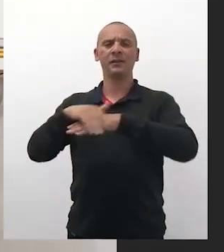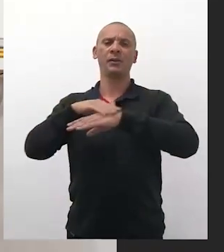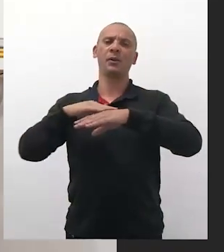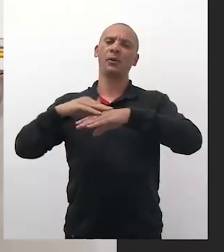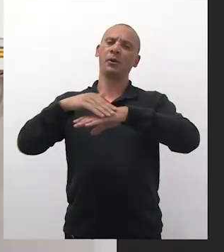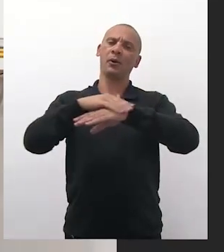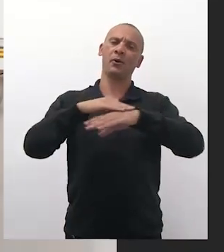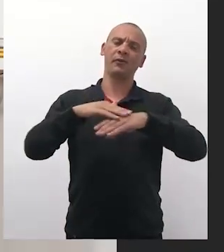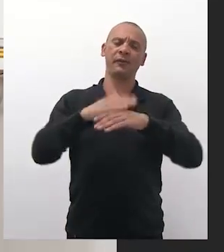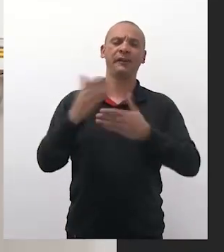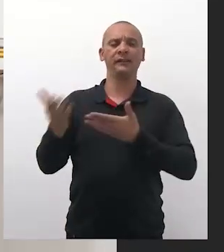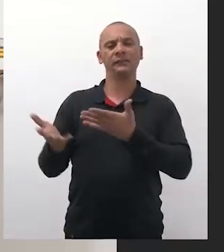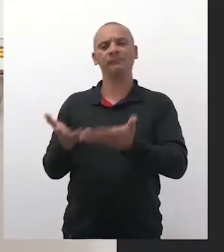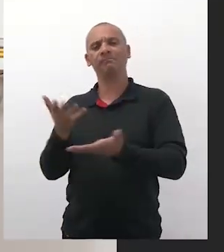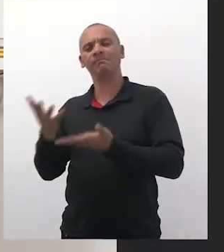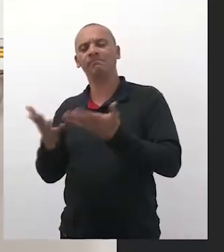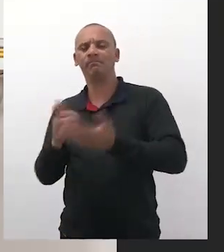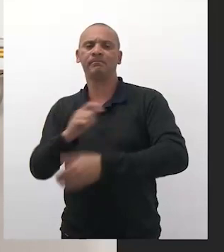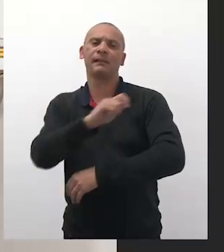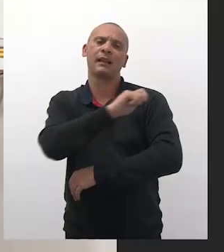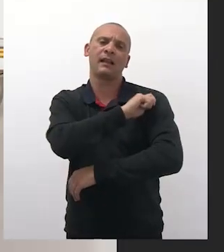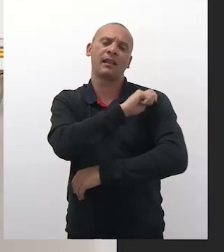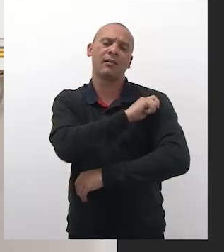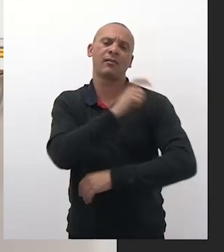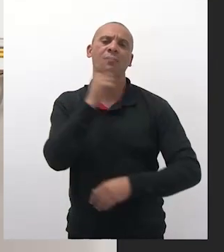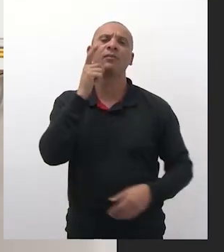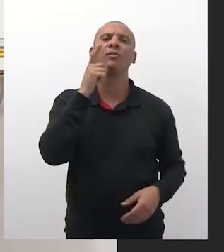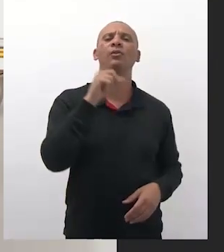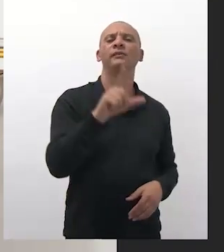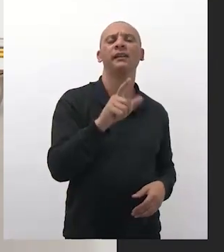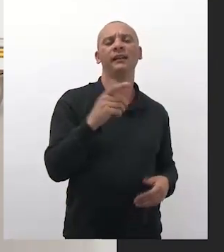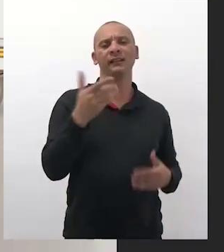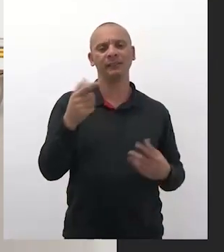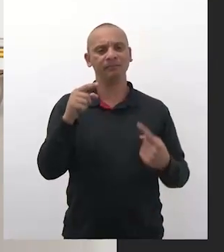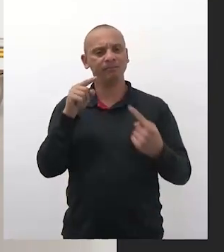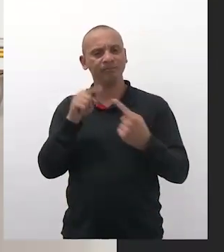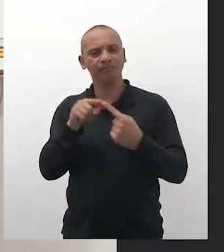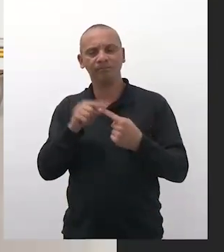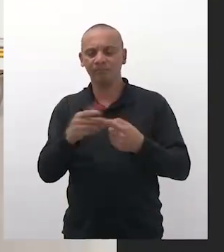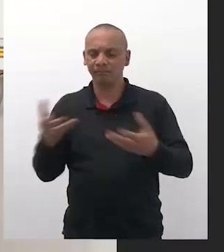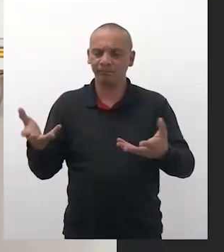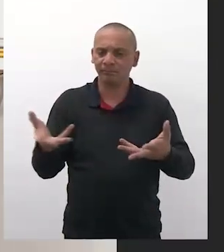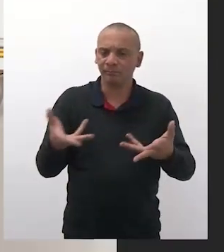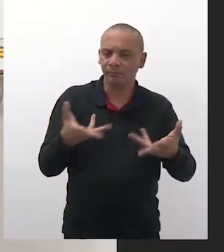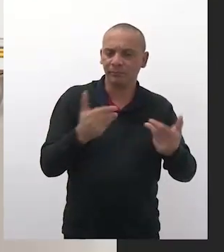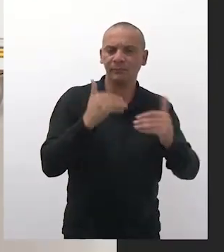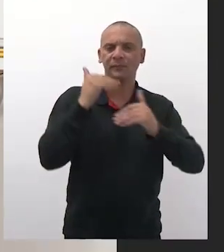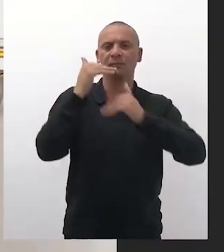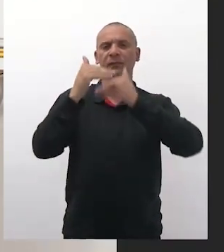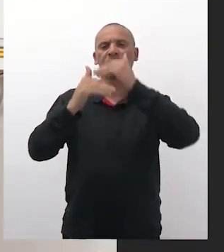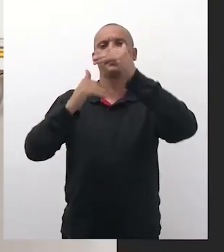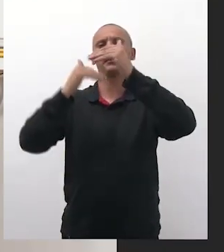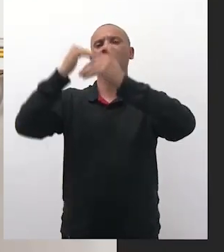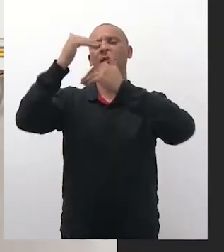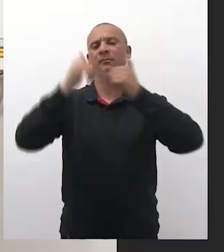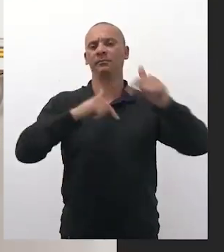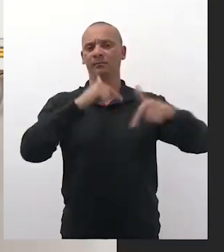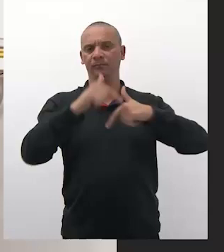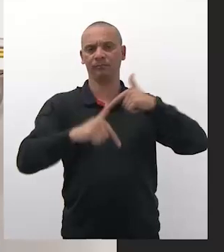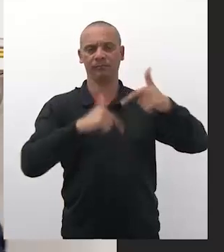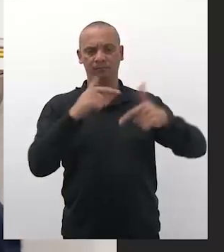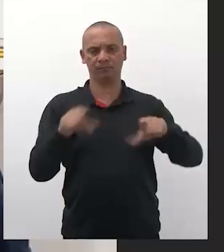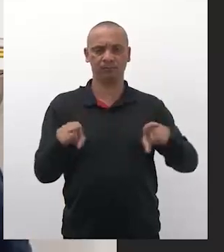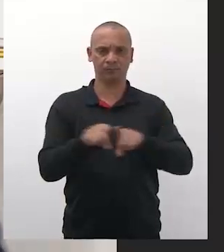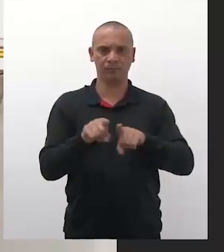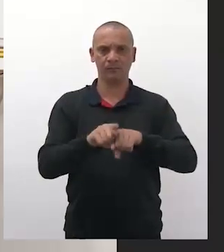né? Naquele trato com o aluno, aquele jeitinho que todo professor vai desenvolvendo aí ao longo da